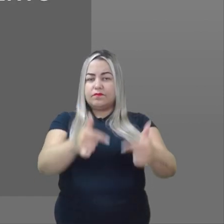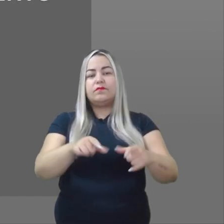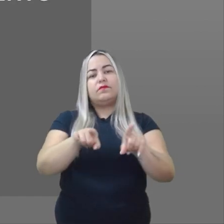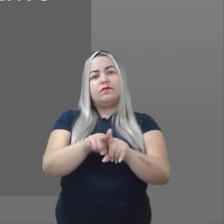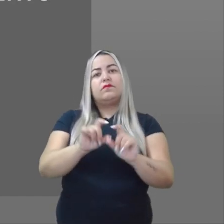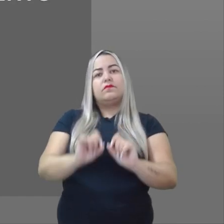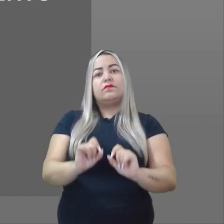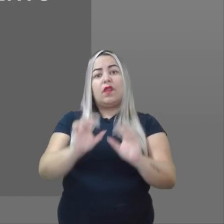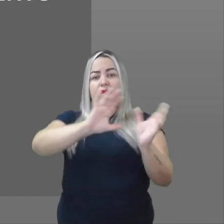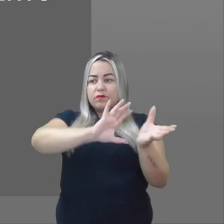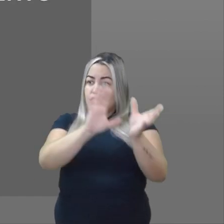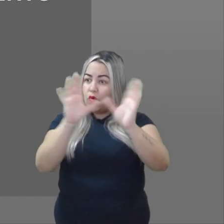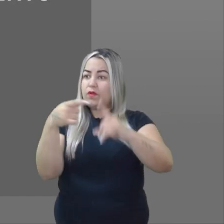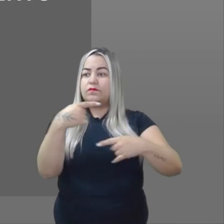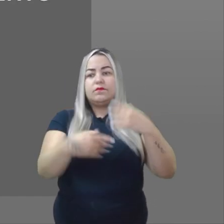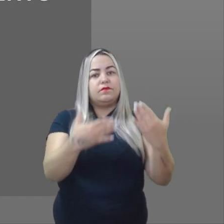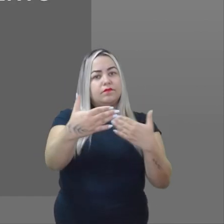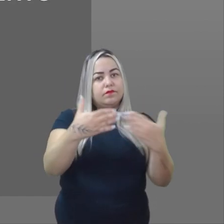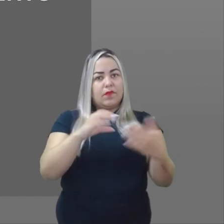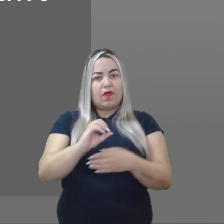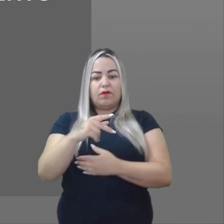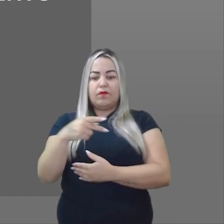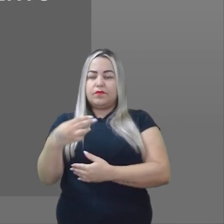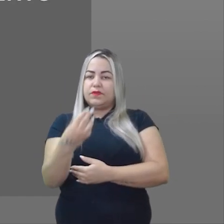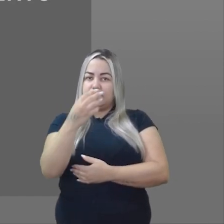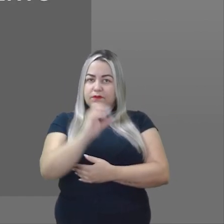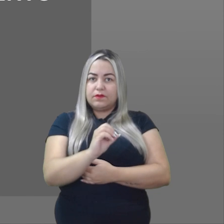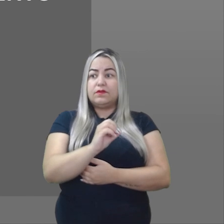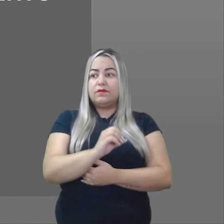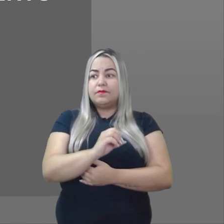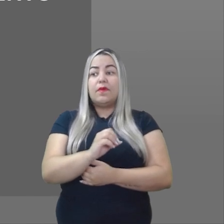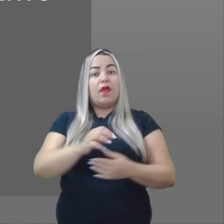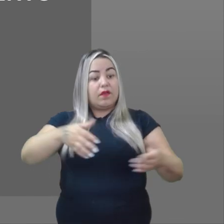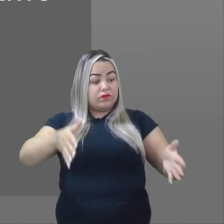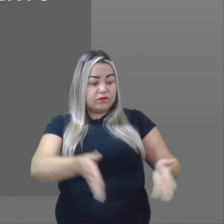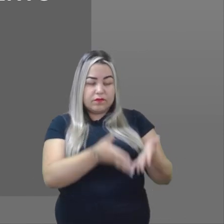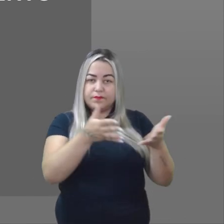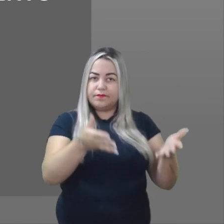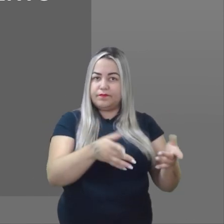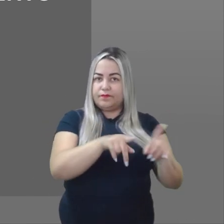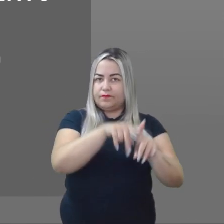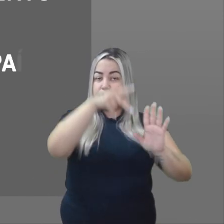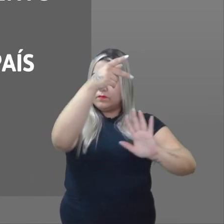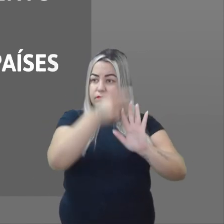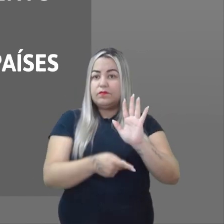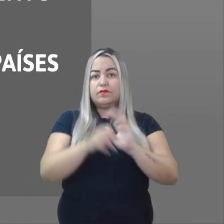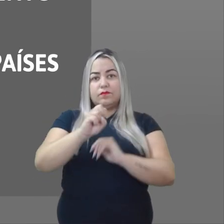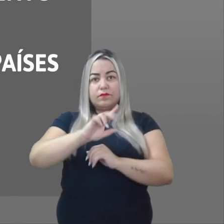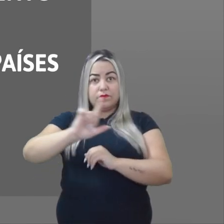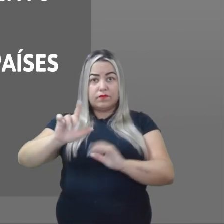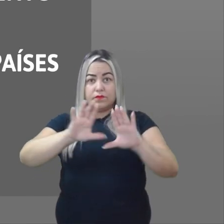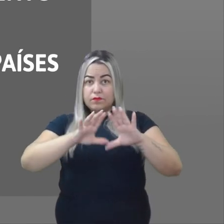para enfrentar as mudanças climáticas, em diálogo com a COP30, estímulo aos projetos de cooperação